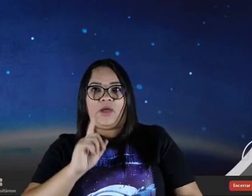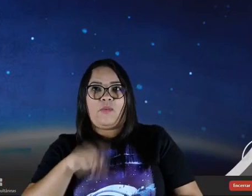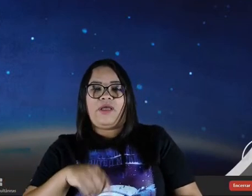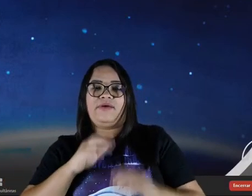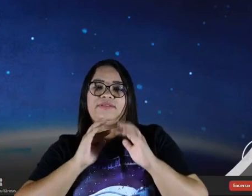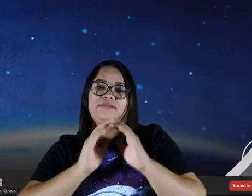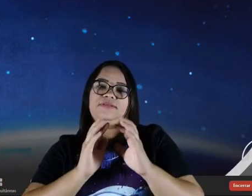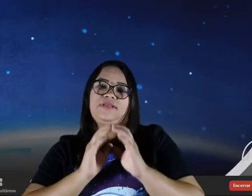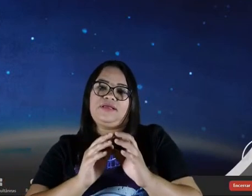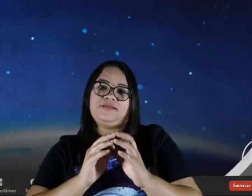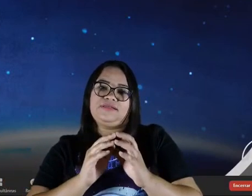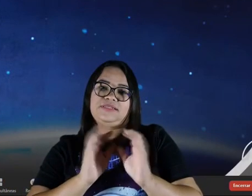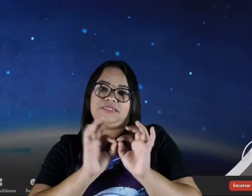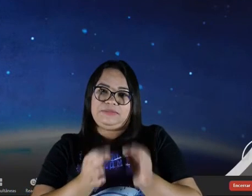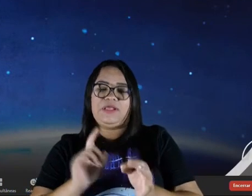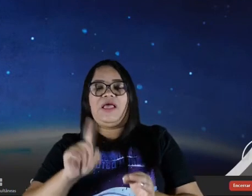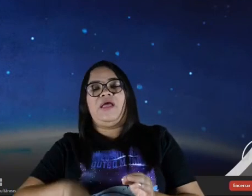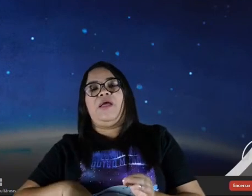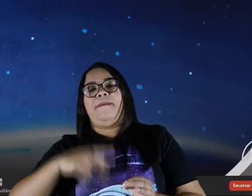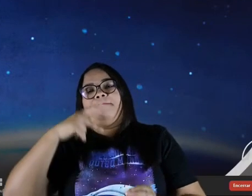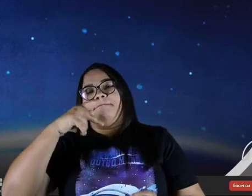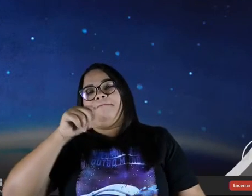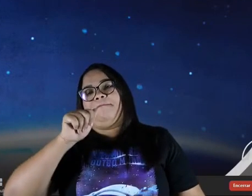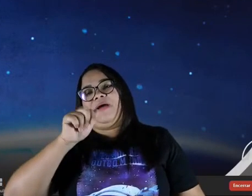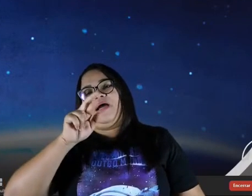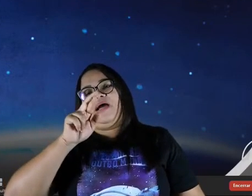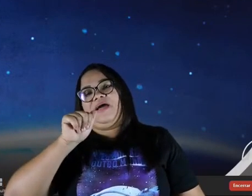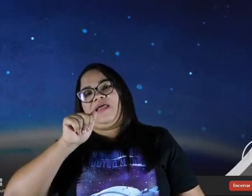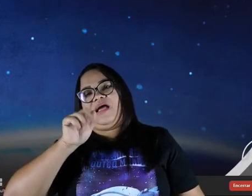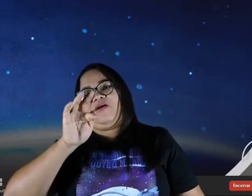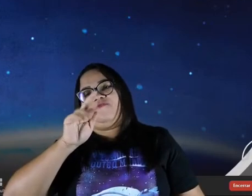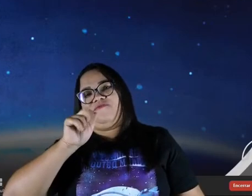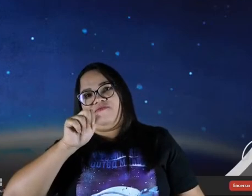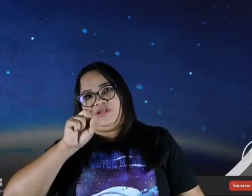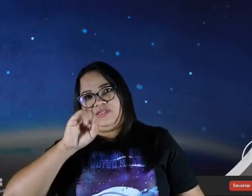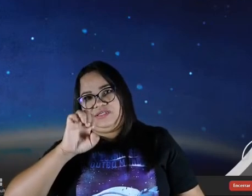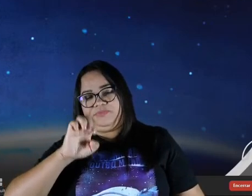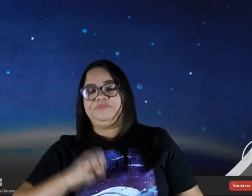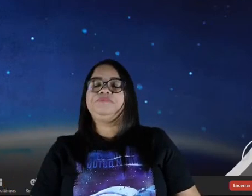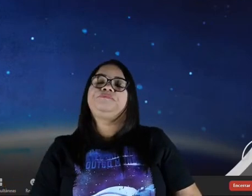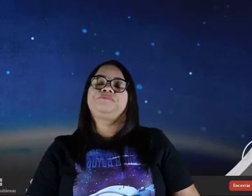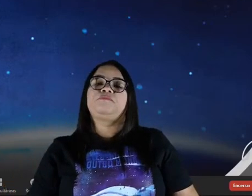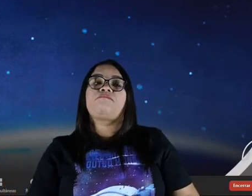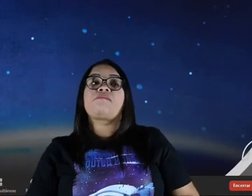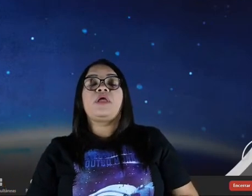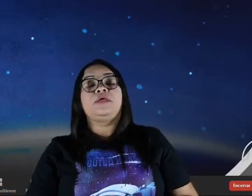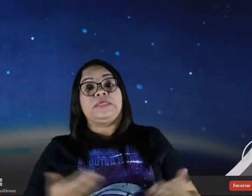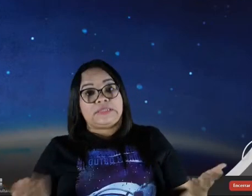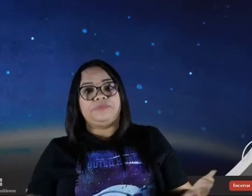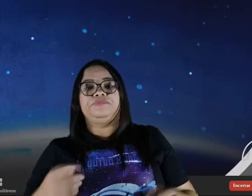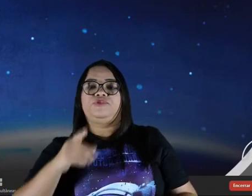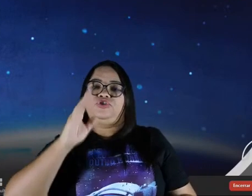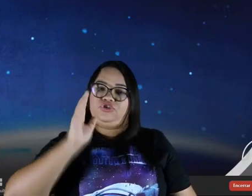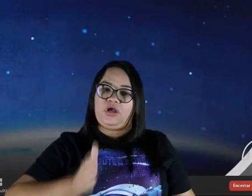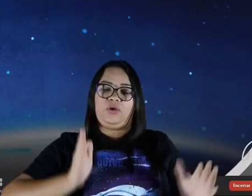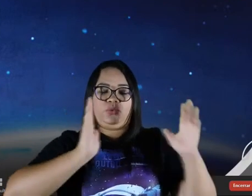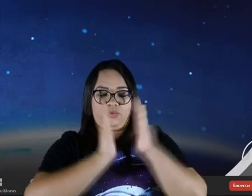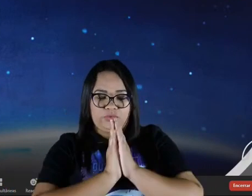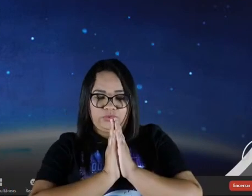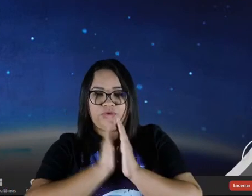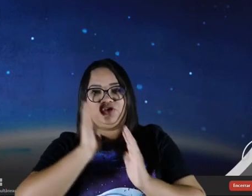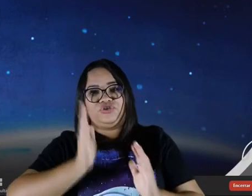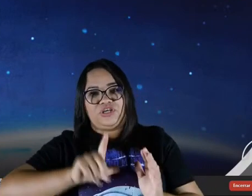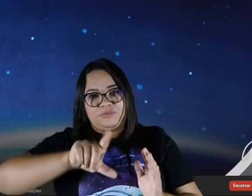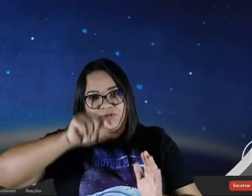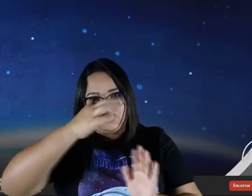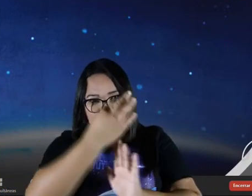depois que você já orou, você já selecionou o texto, você já leu no maior número de versões possível, determine a